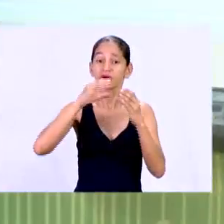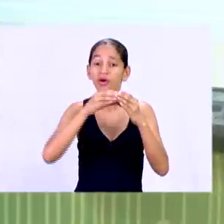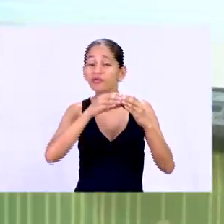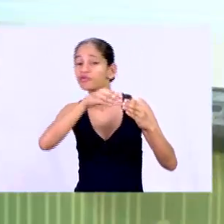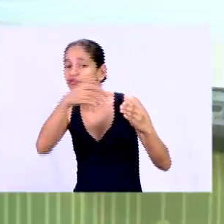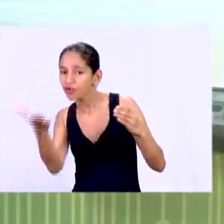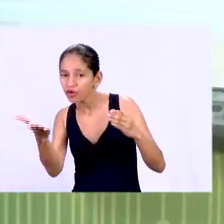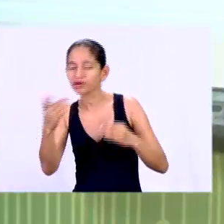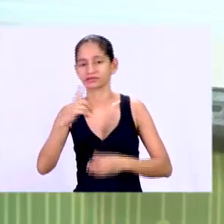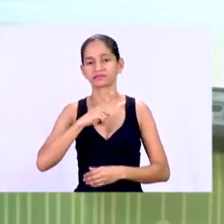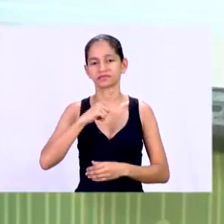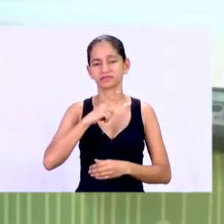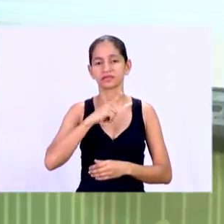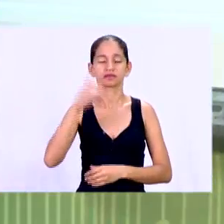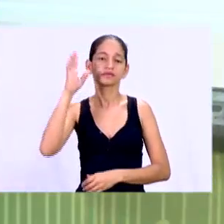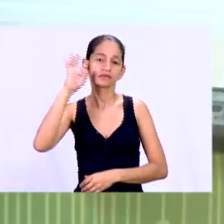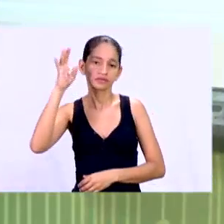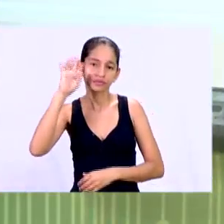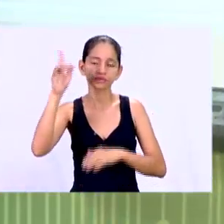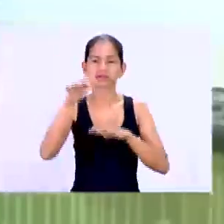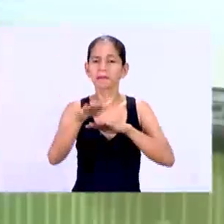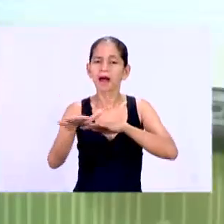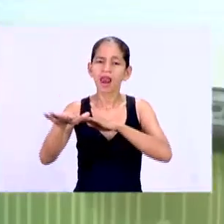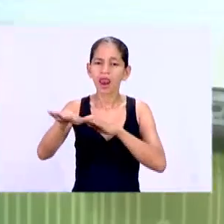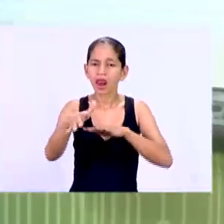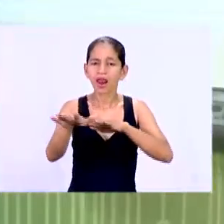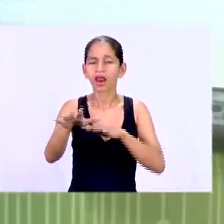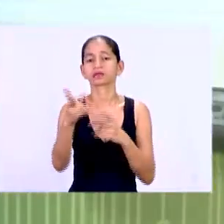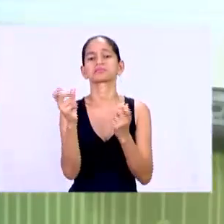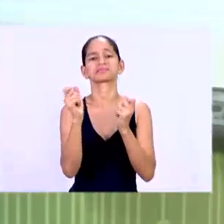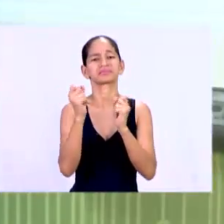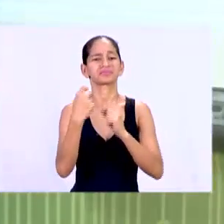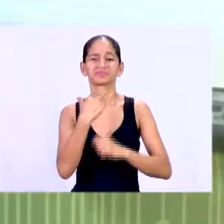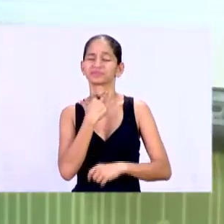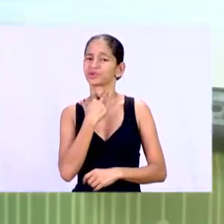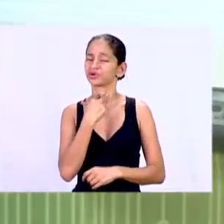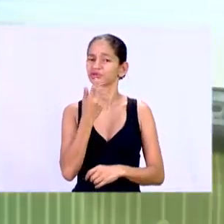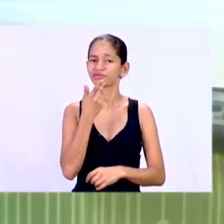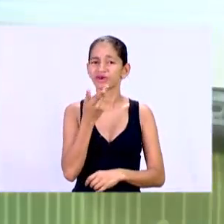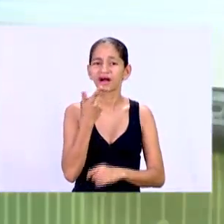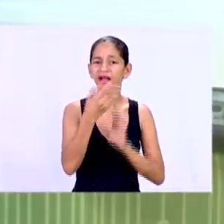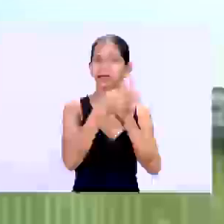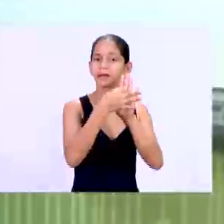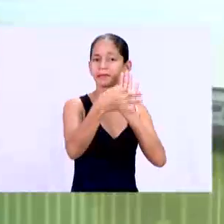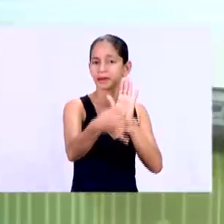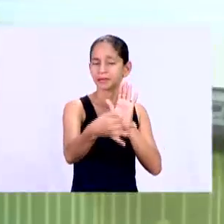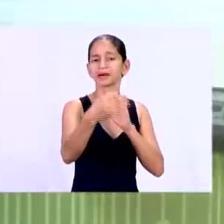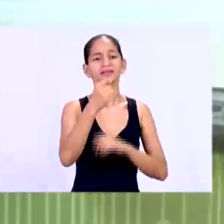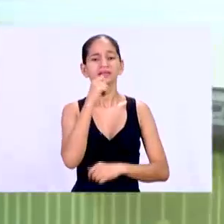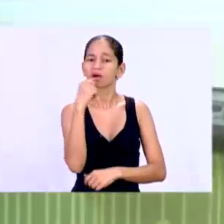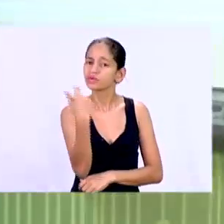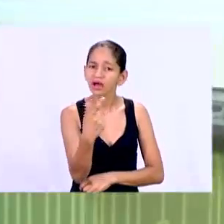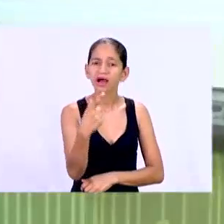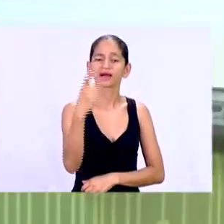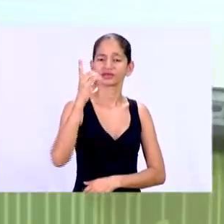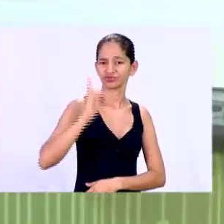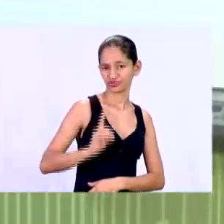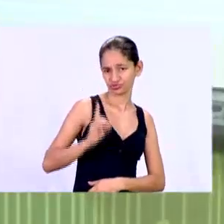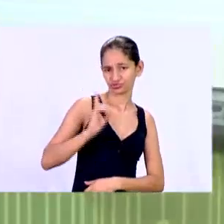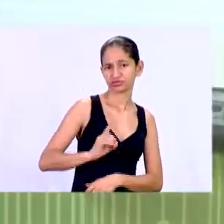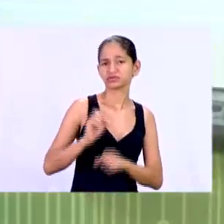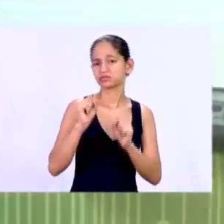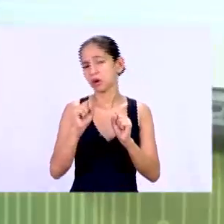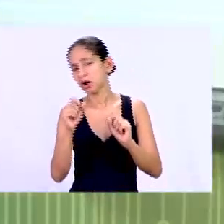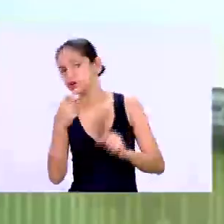uma reflexão a respeito disso. Mas por que eu não posso falar? Por que eu não tenho direito ao discurso? Por que alguns